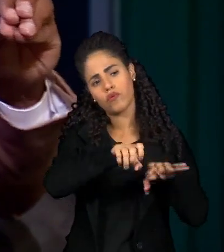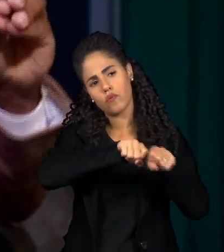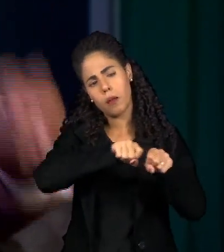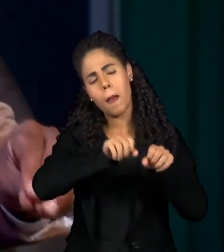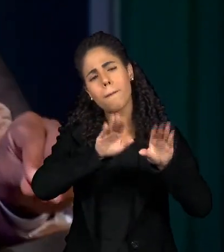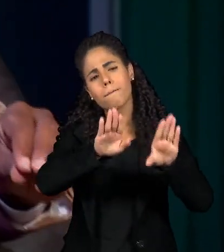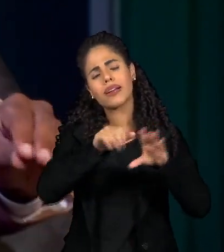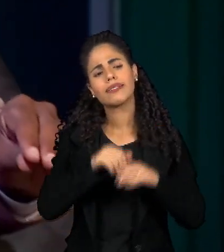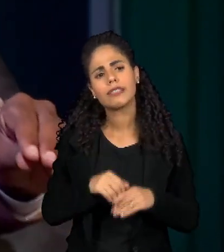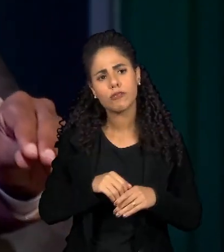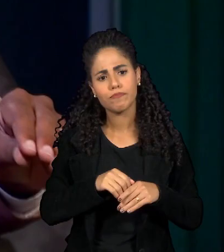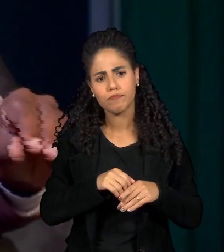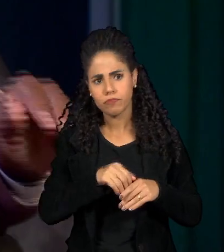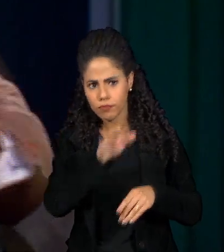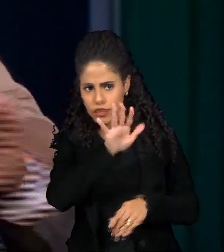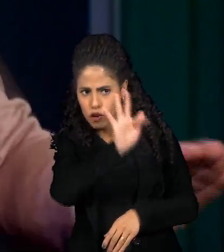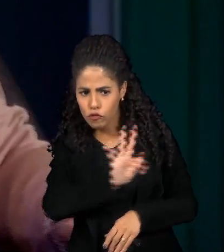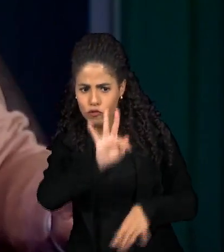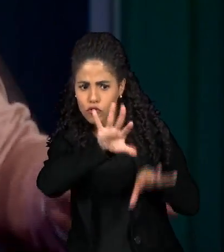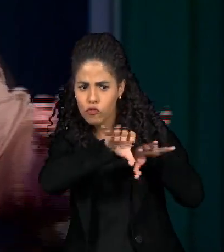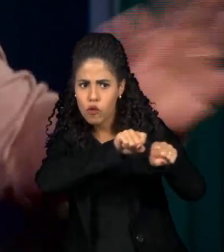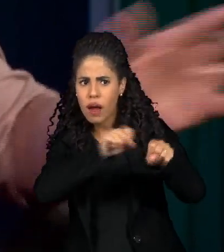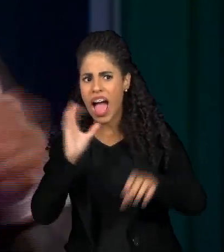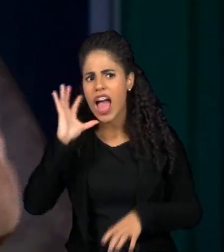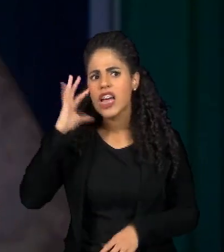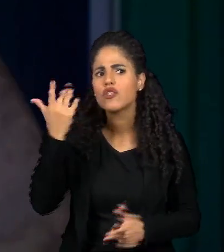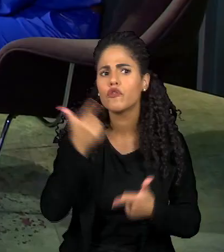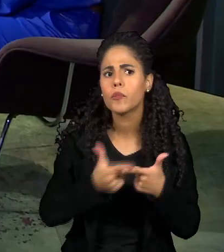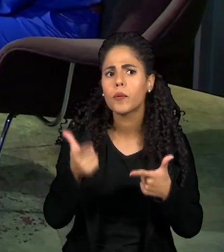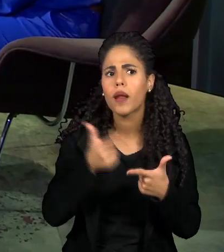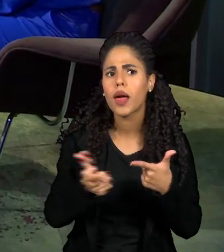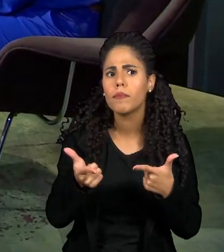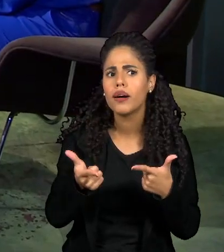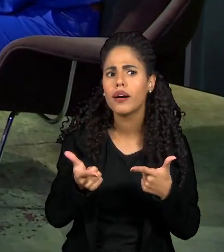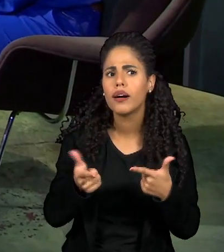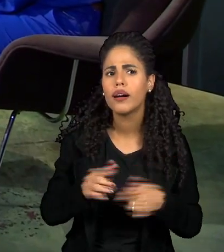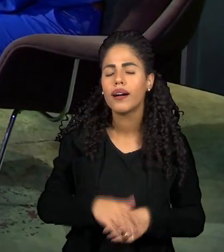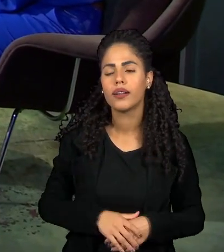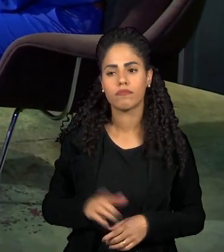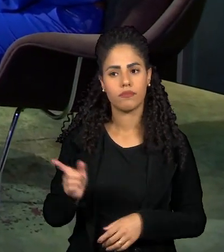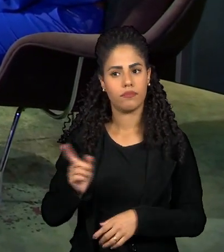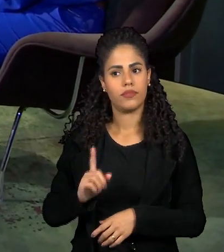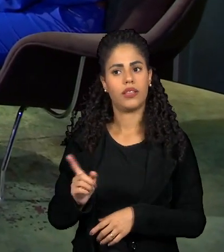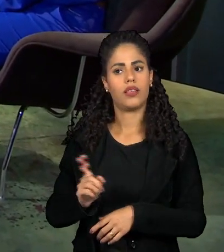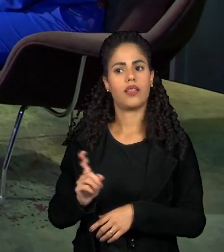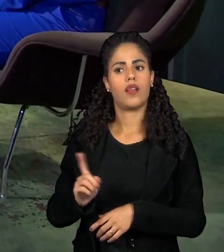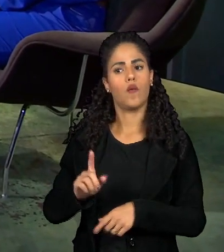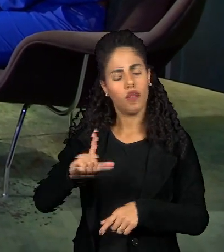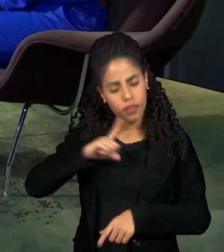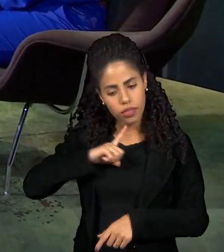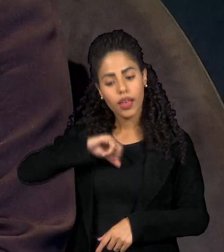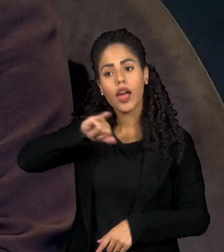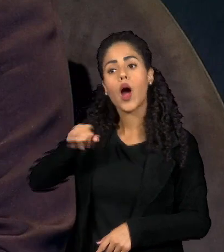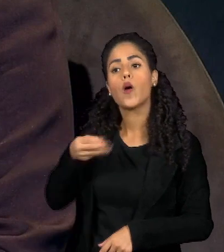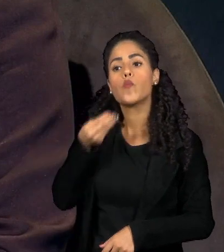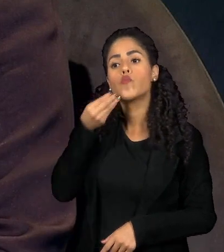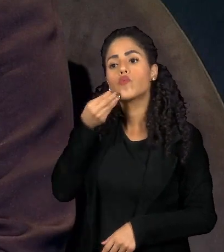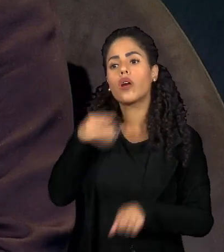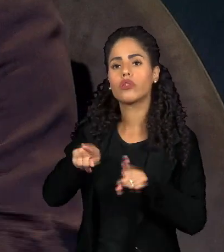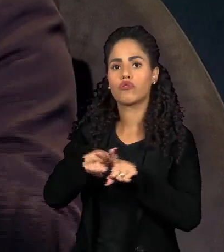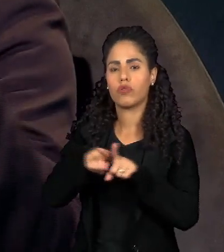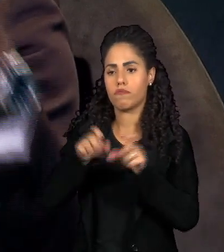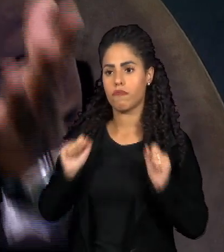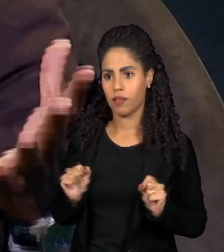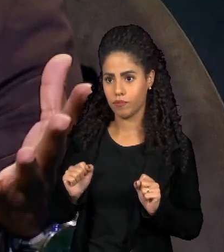Mas formando esses profissionais negros, está resolvido o problema do acesso? Não é só isso, e tem a questão da oportunidade, né? Não é